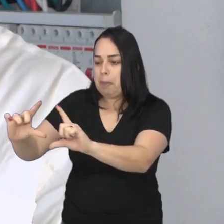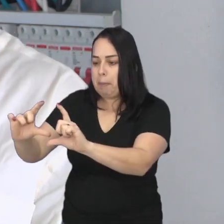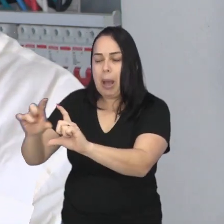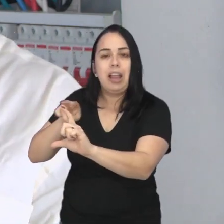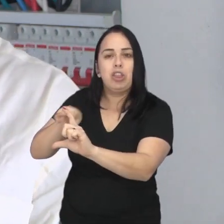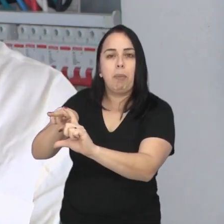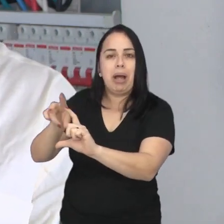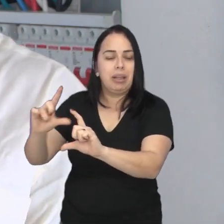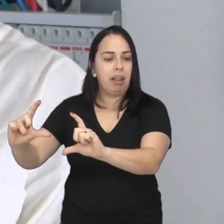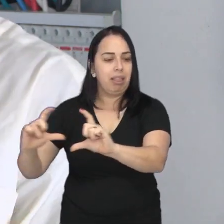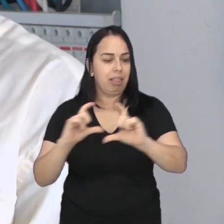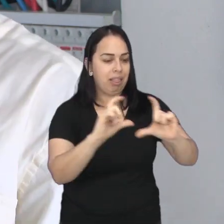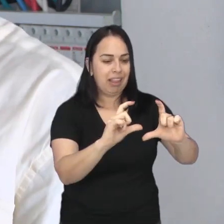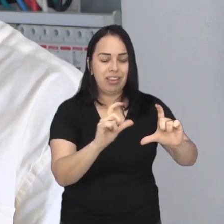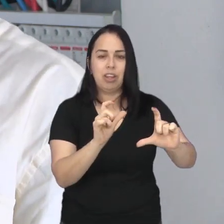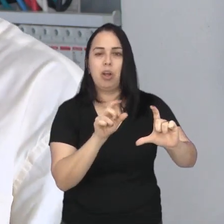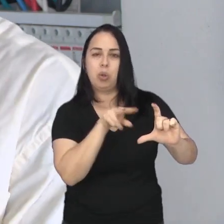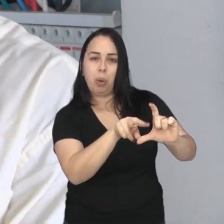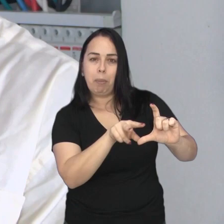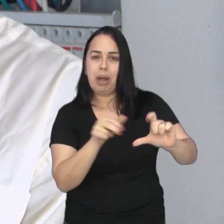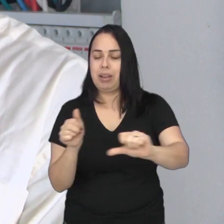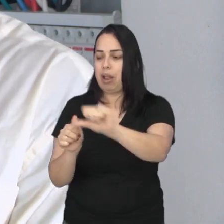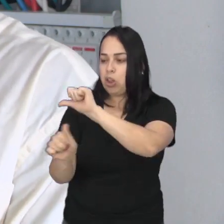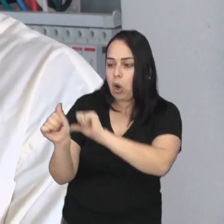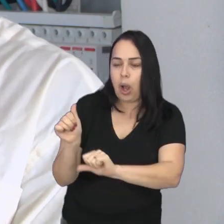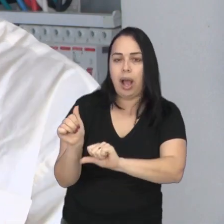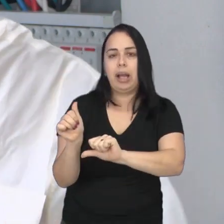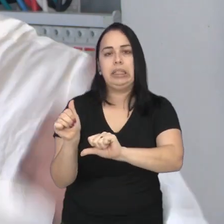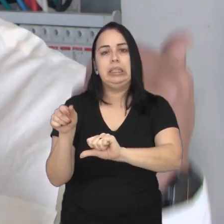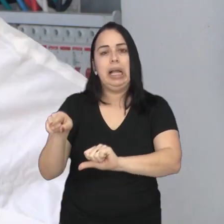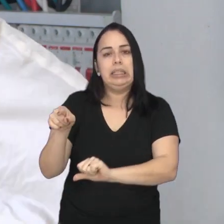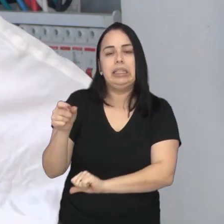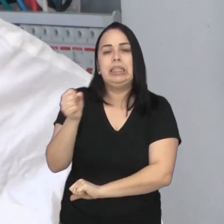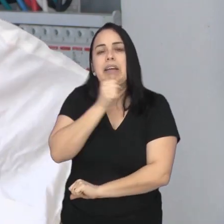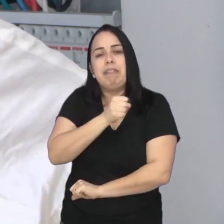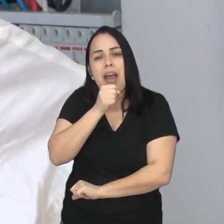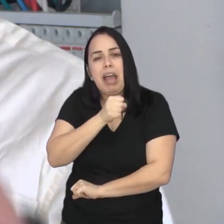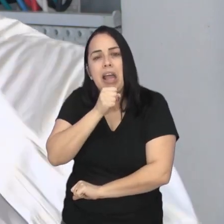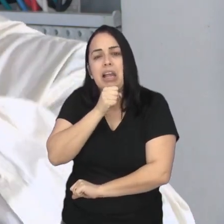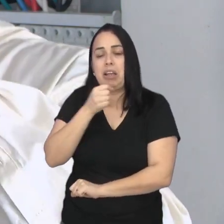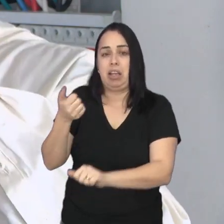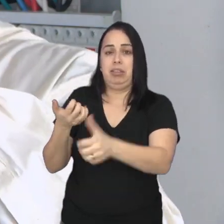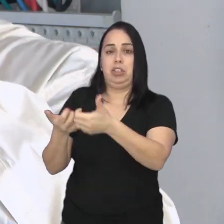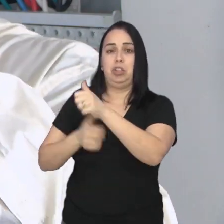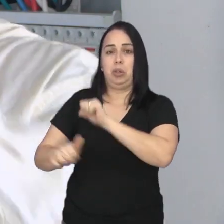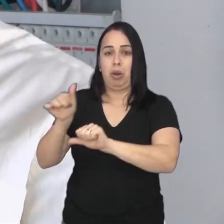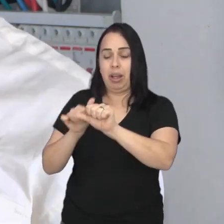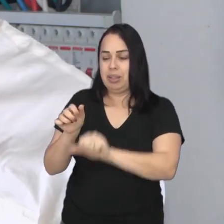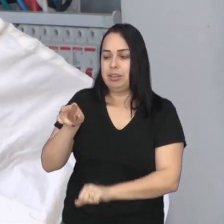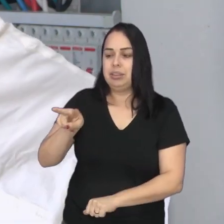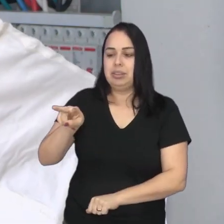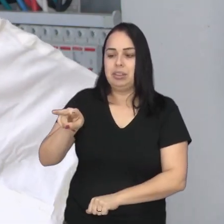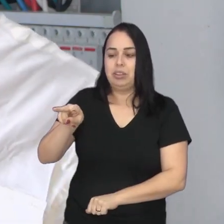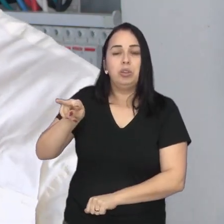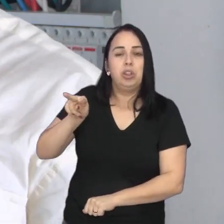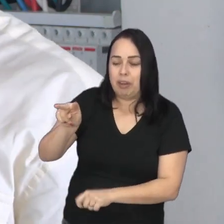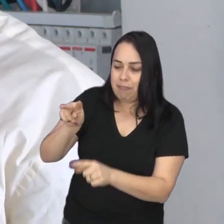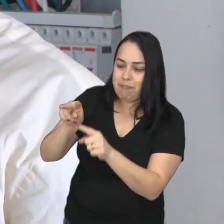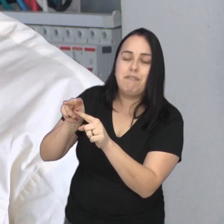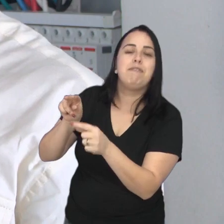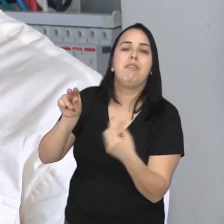uma tomada que já está meio antiga, está com um padrão antigo, né? Geralmente era aqueles 2, não tinha o